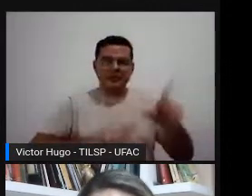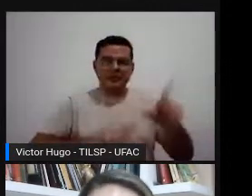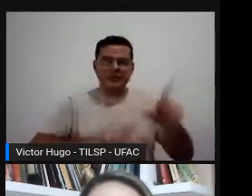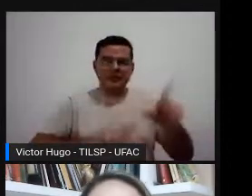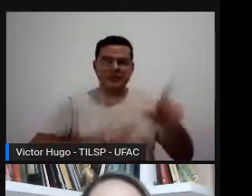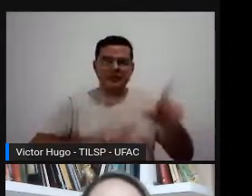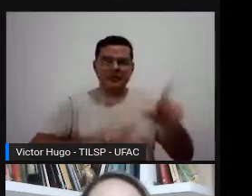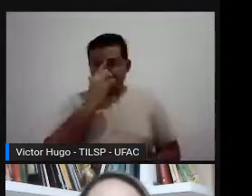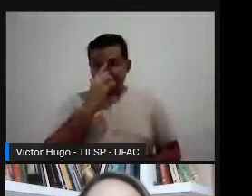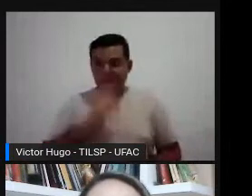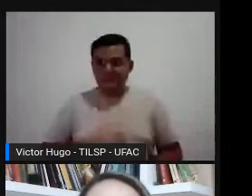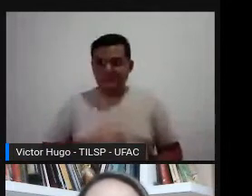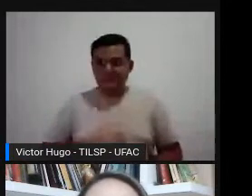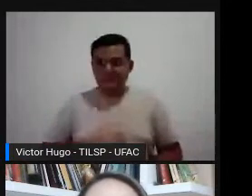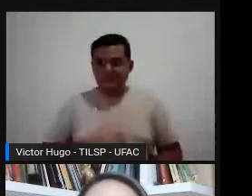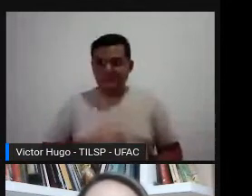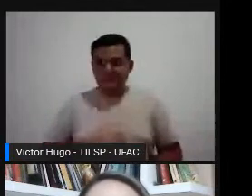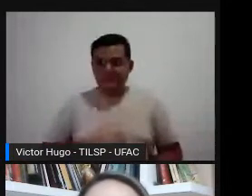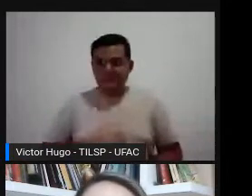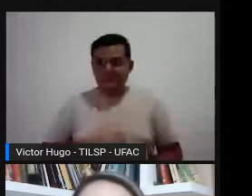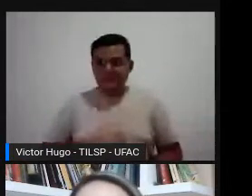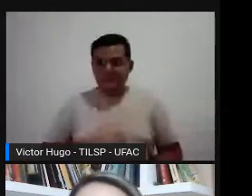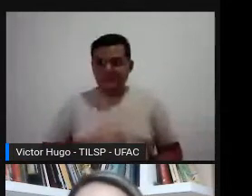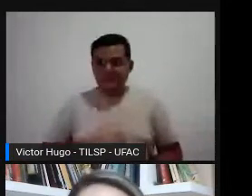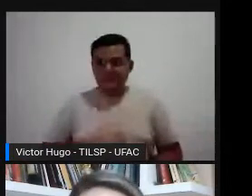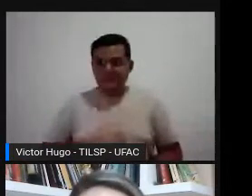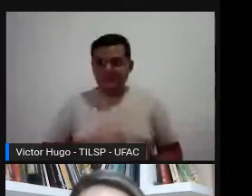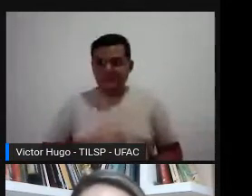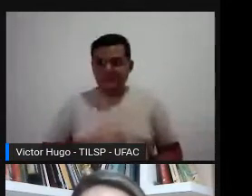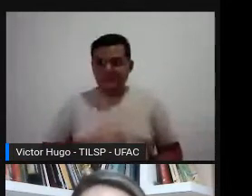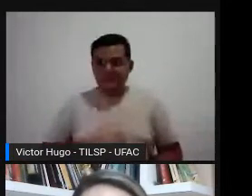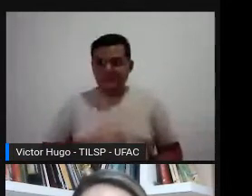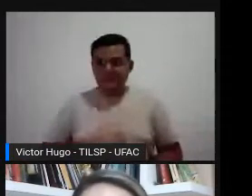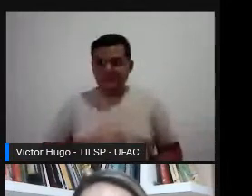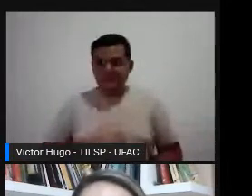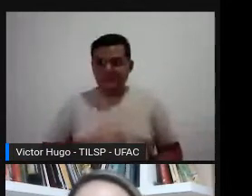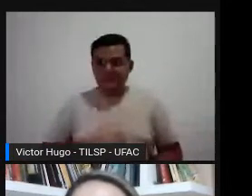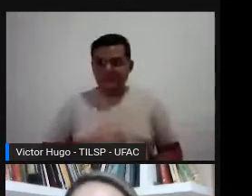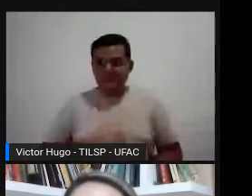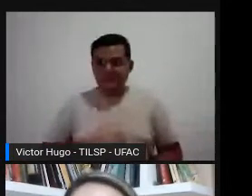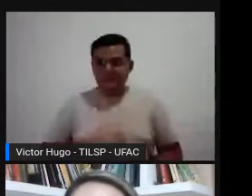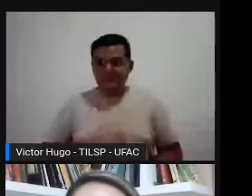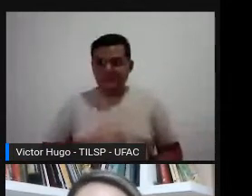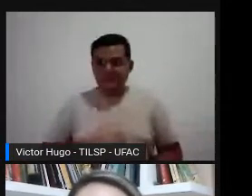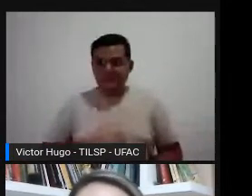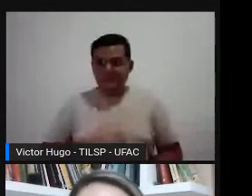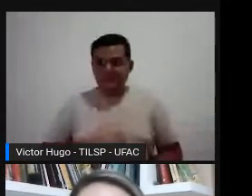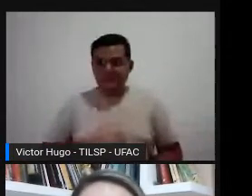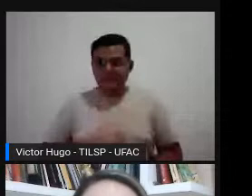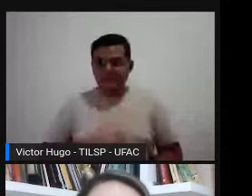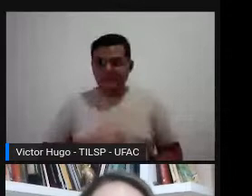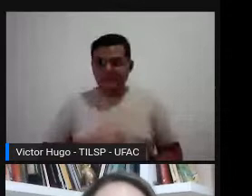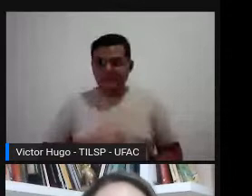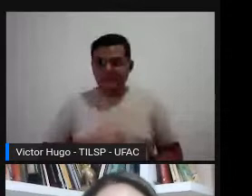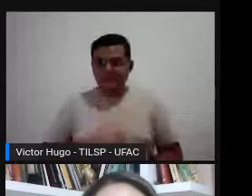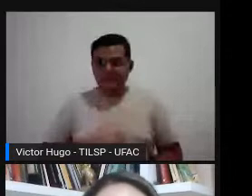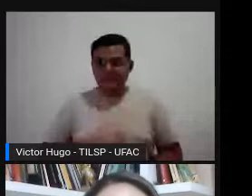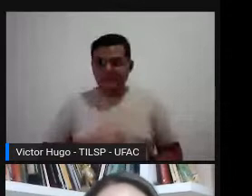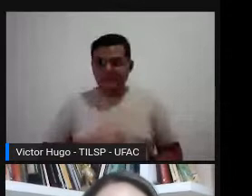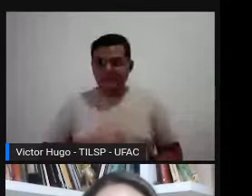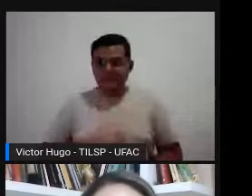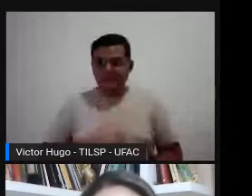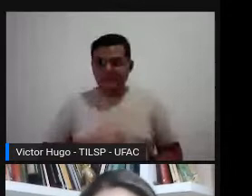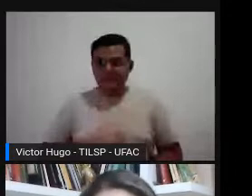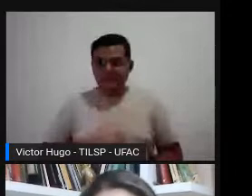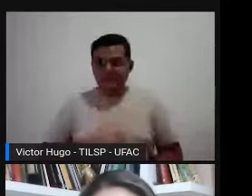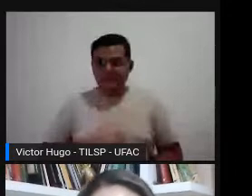estudo que buscou ver detalhes das reformulações do curso, especialmente na década de 80. E eu começo